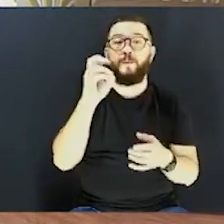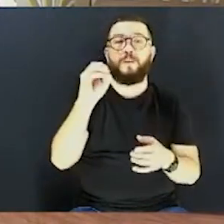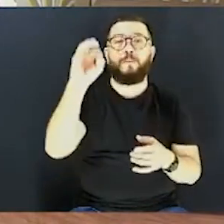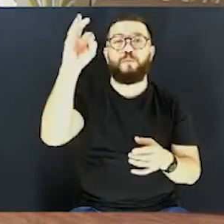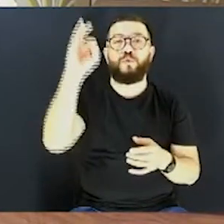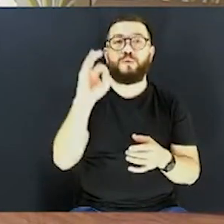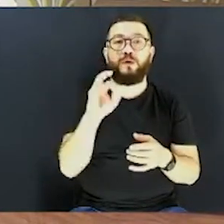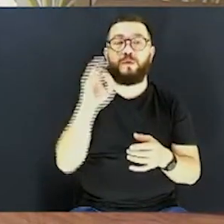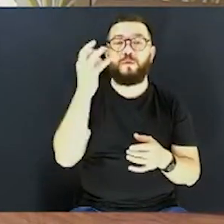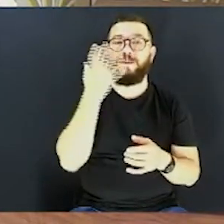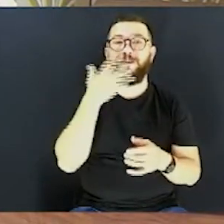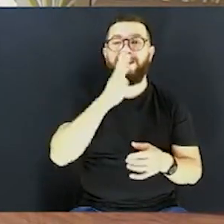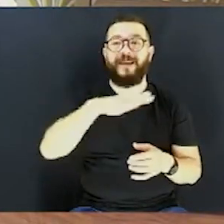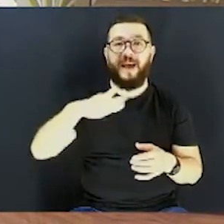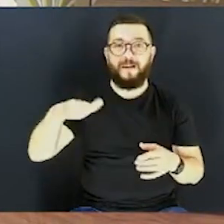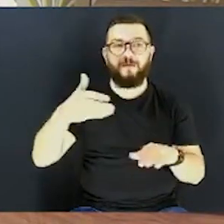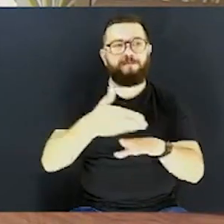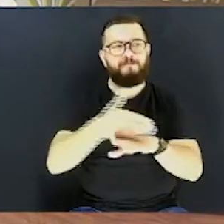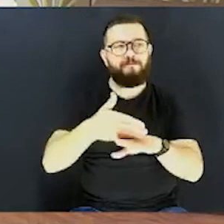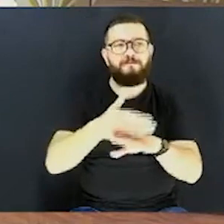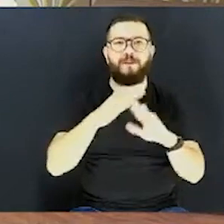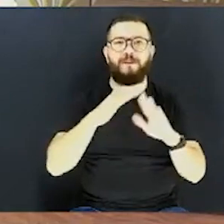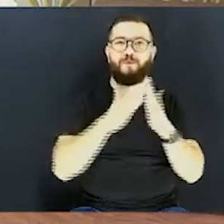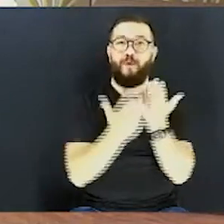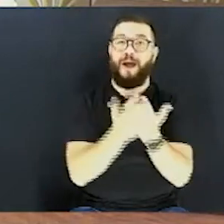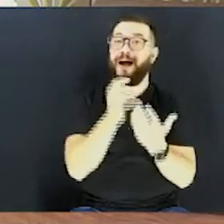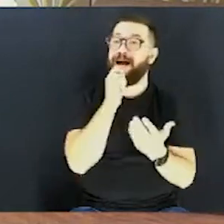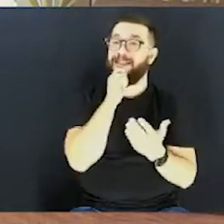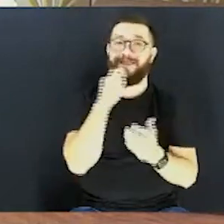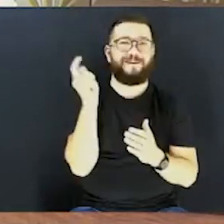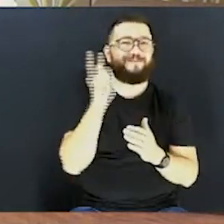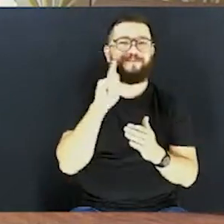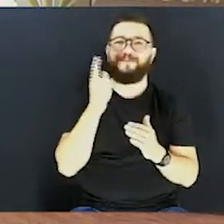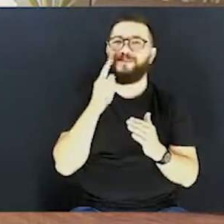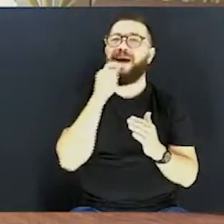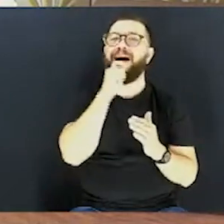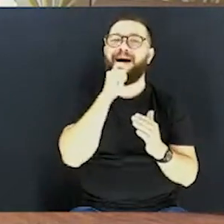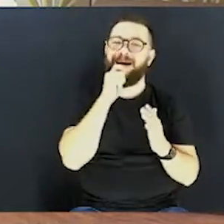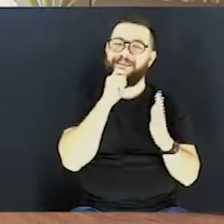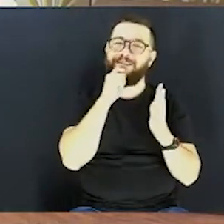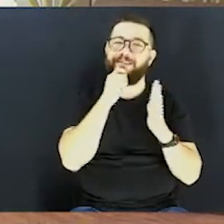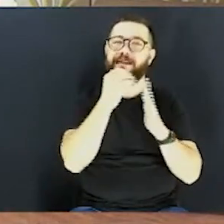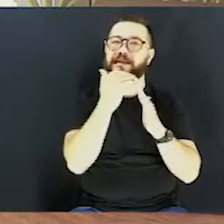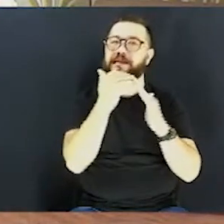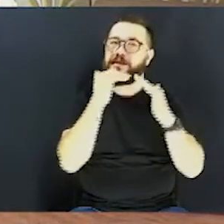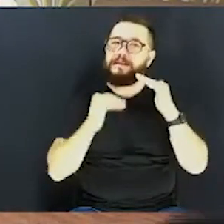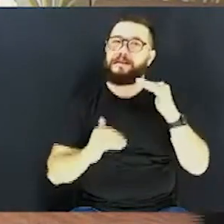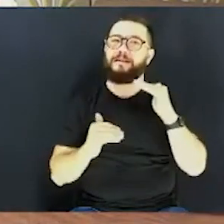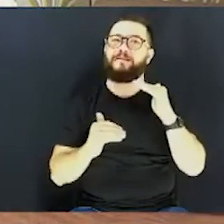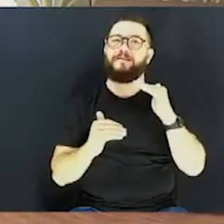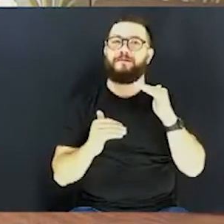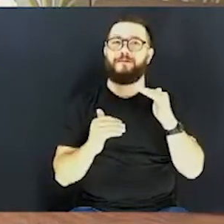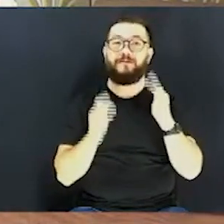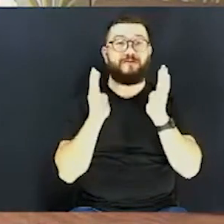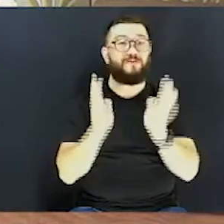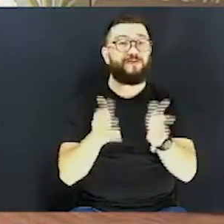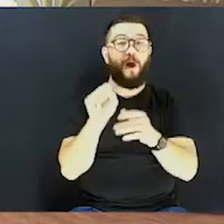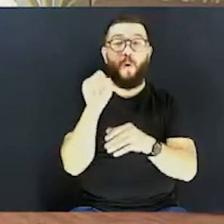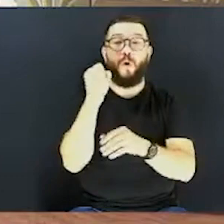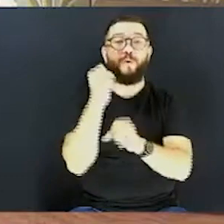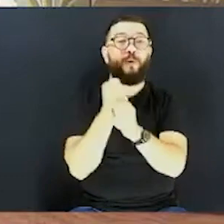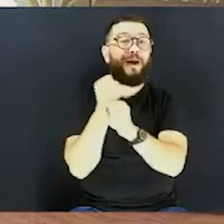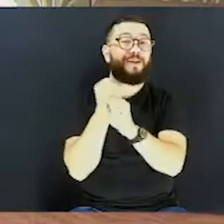essa meta alcançada. Só que essa meta foi prevista para 10 anos, nós já estamos no 8º ano e estamos